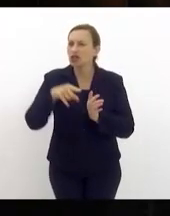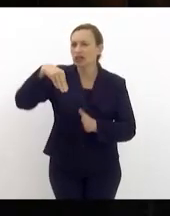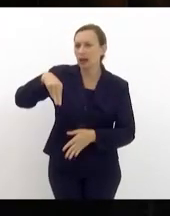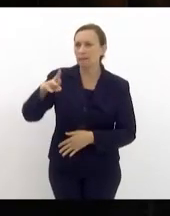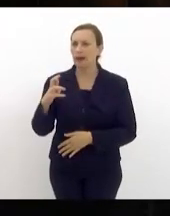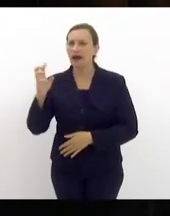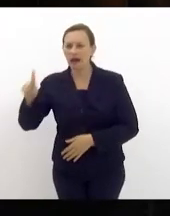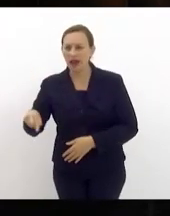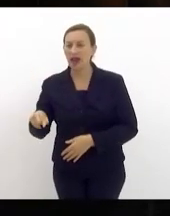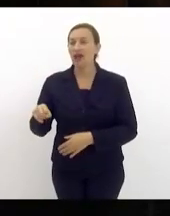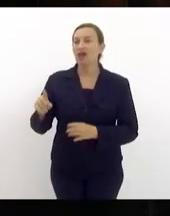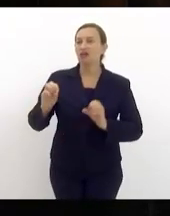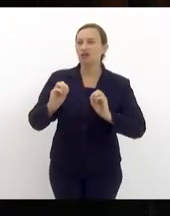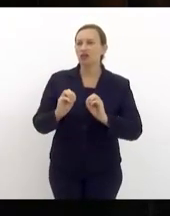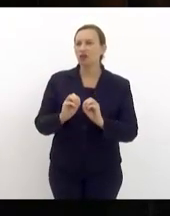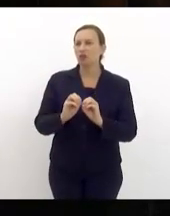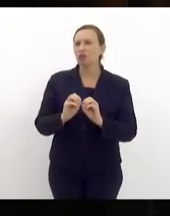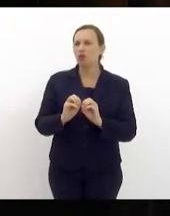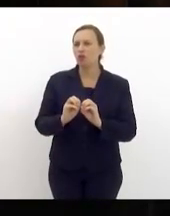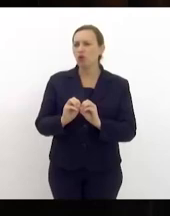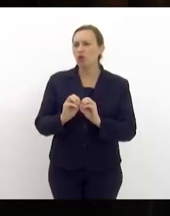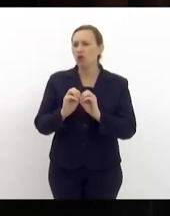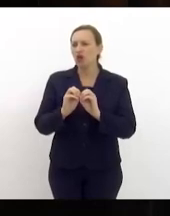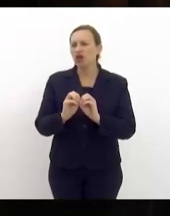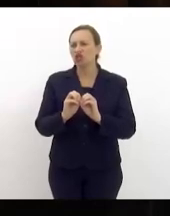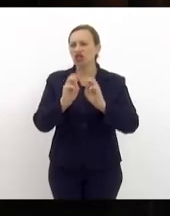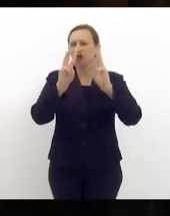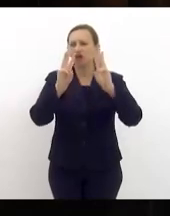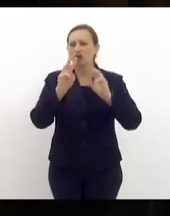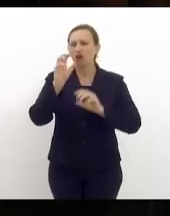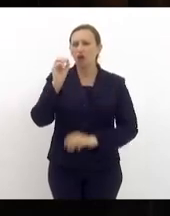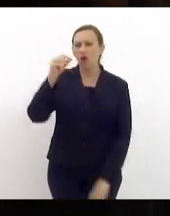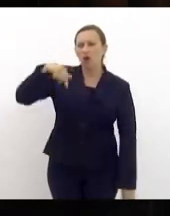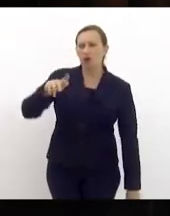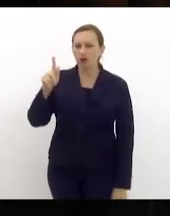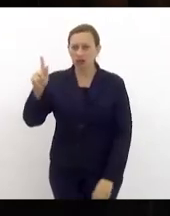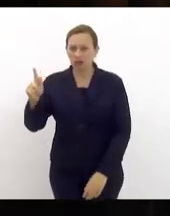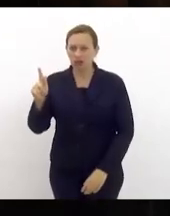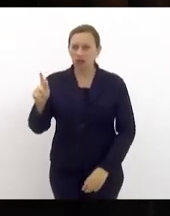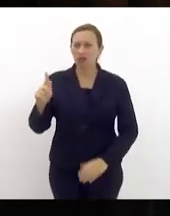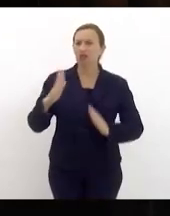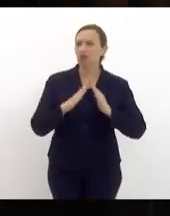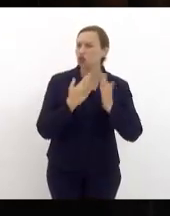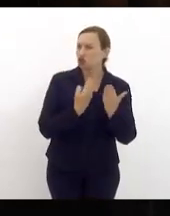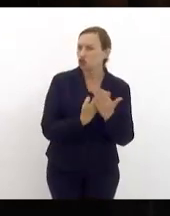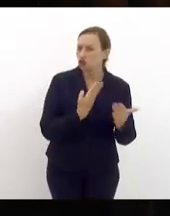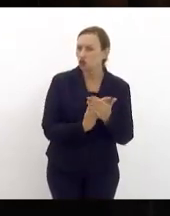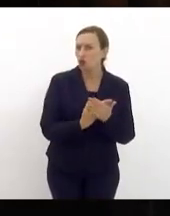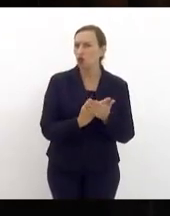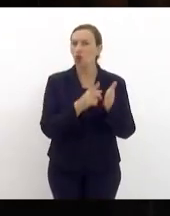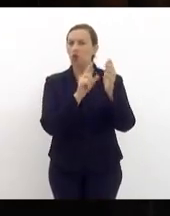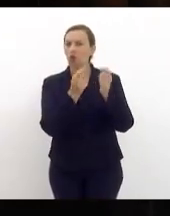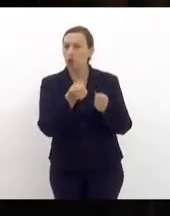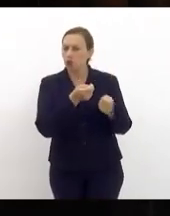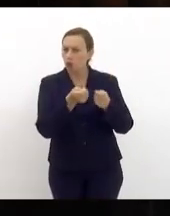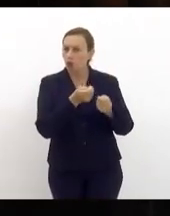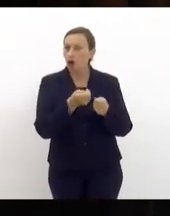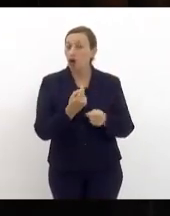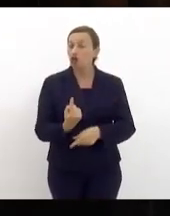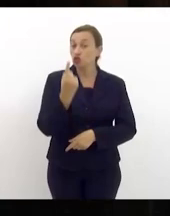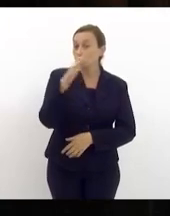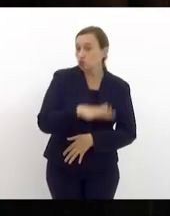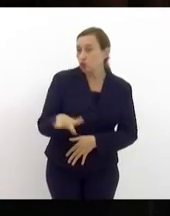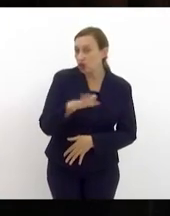feita por ONGs da Maré, que representa que, em 12 anos escolares, né, regulares, de uma